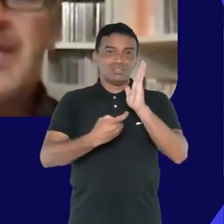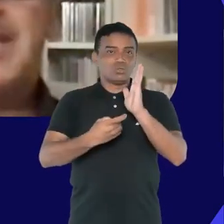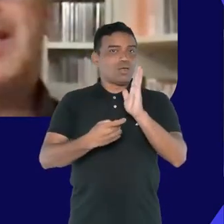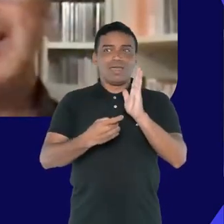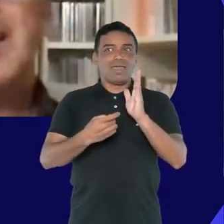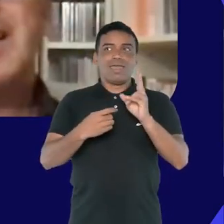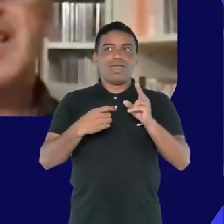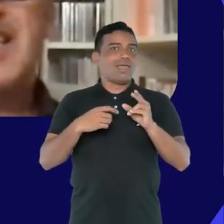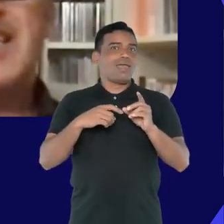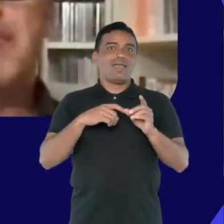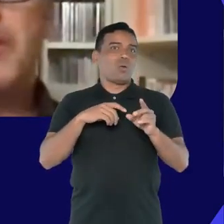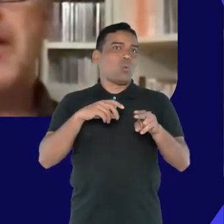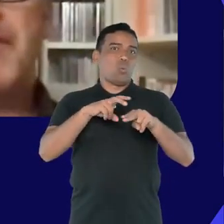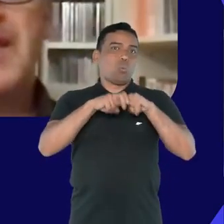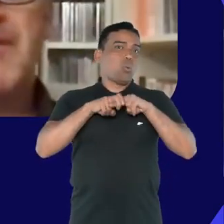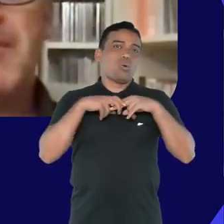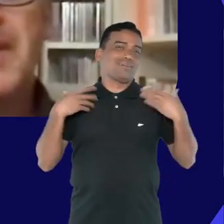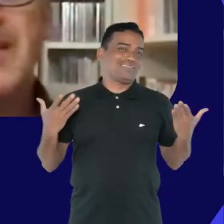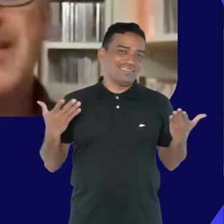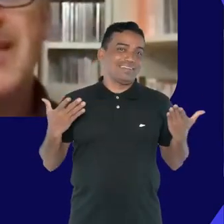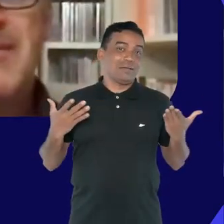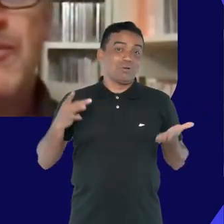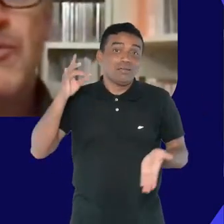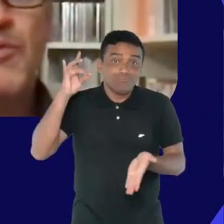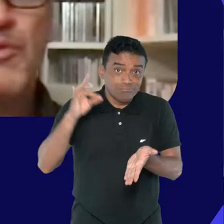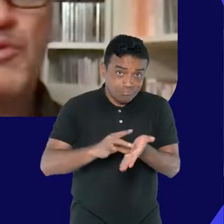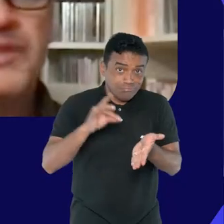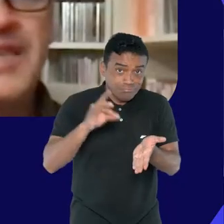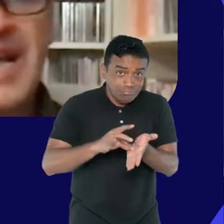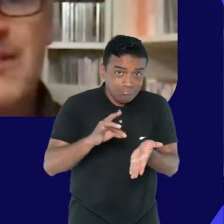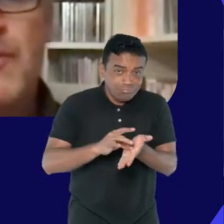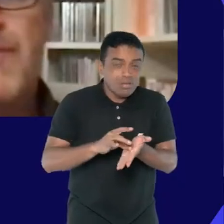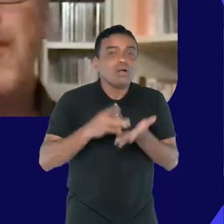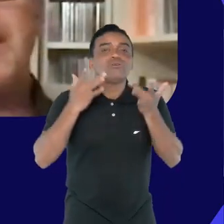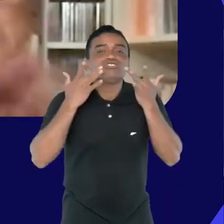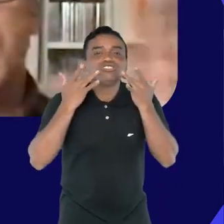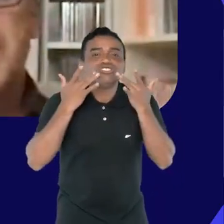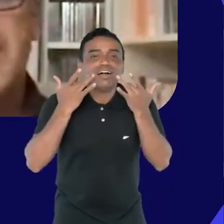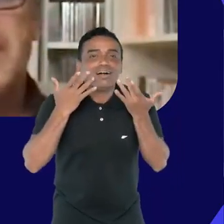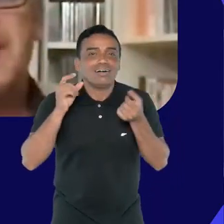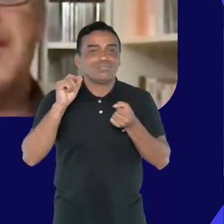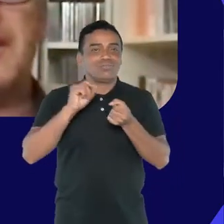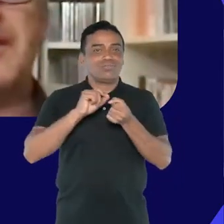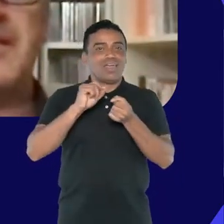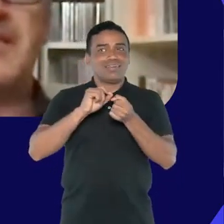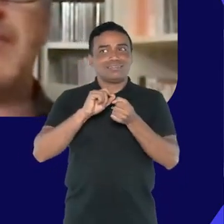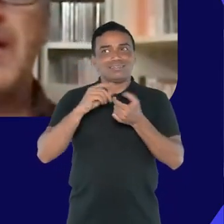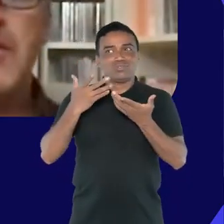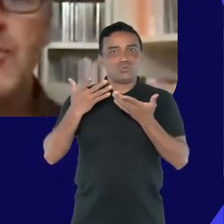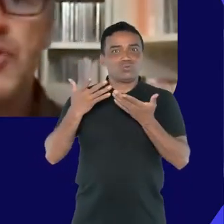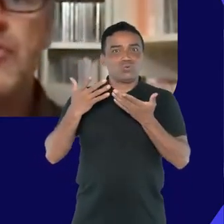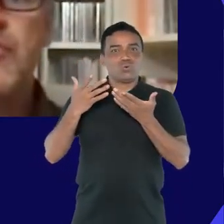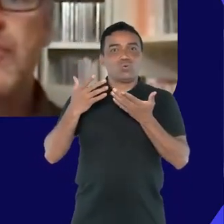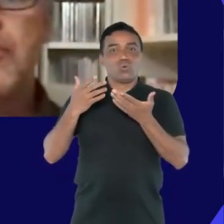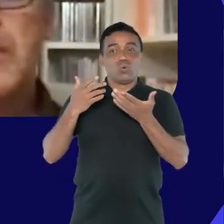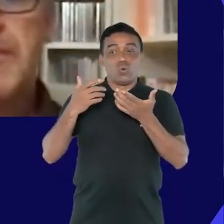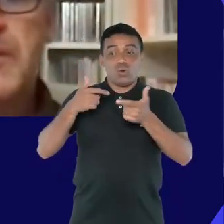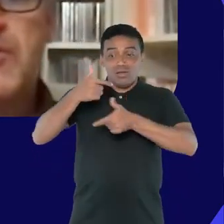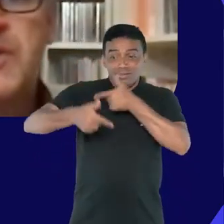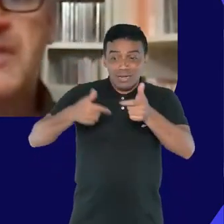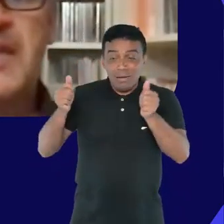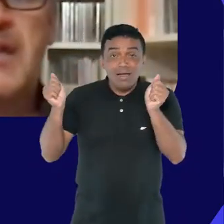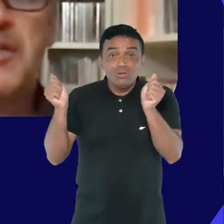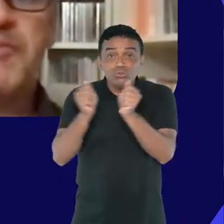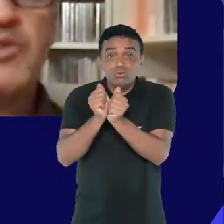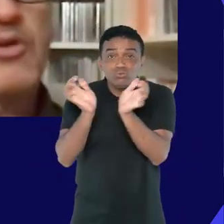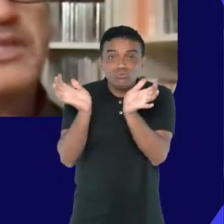pretexto, porque efetivamente o teatro é feito depois desse trabalho conjunto